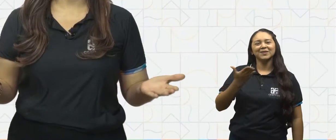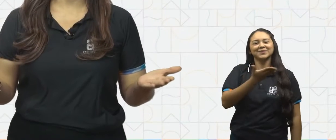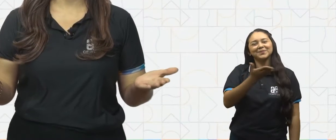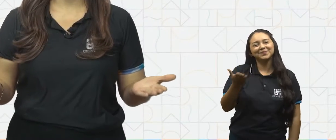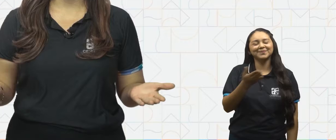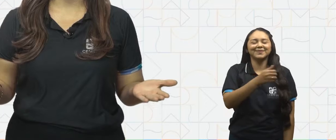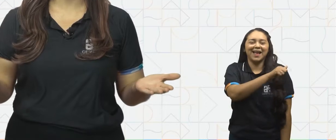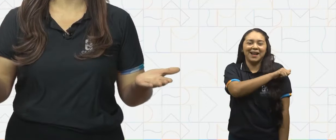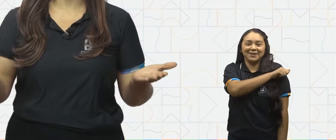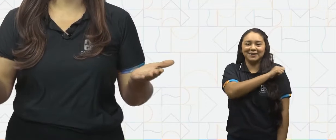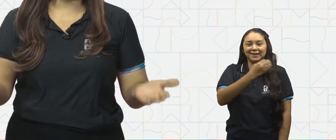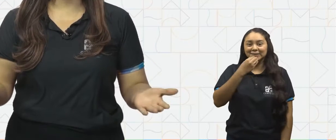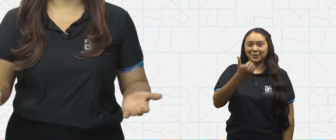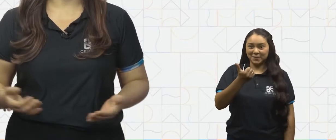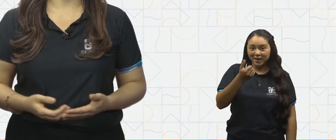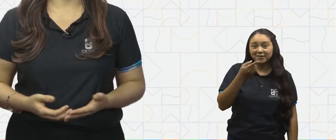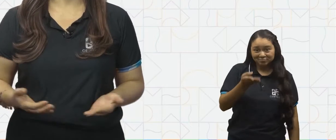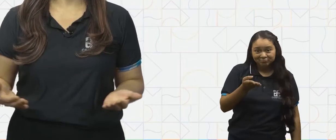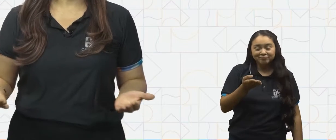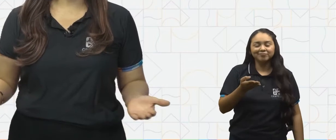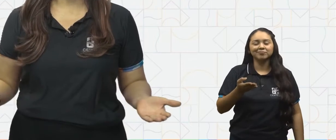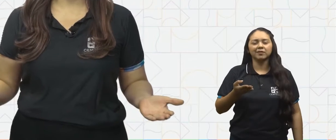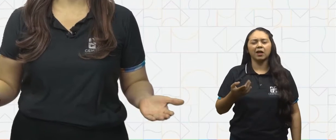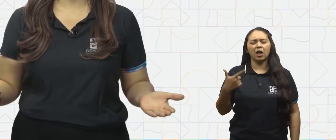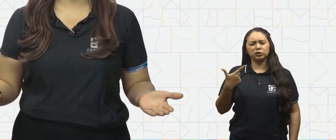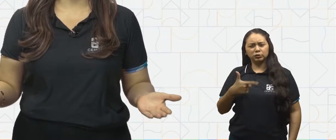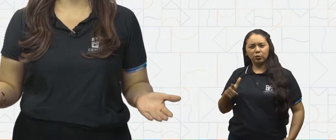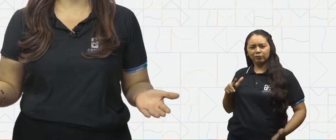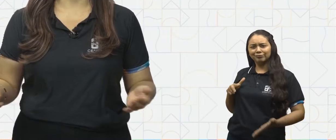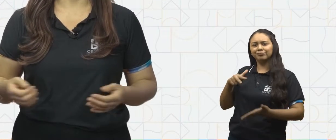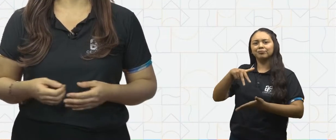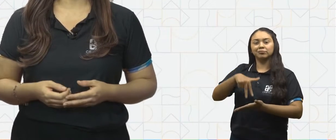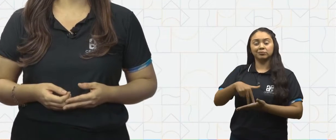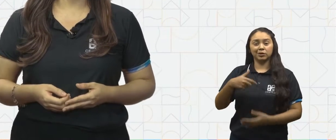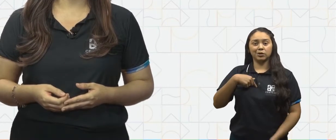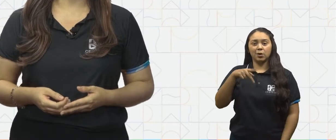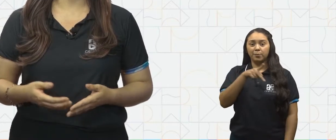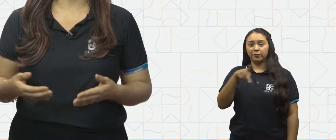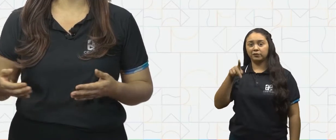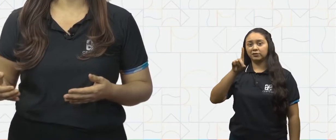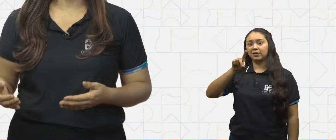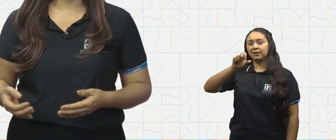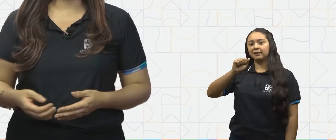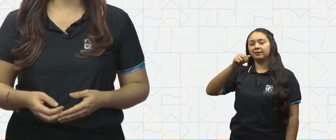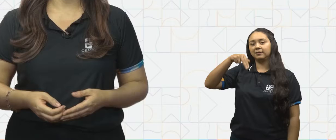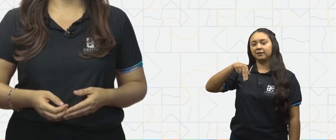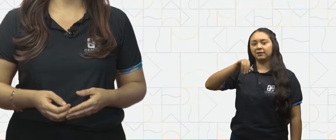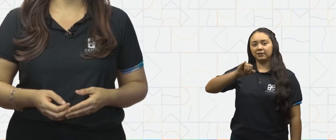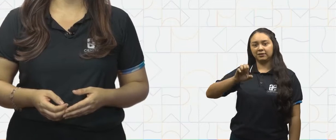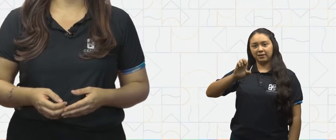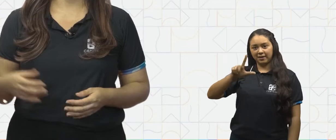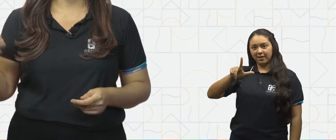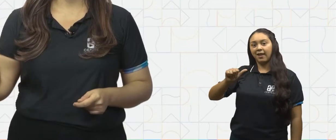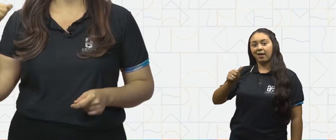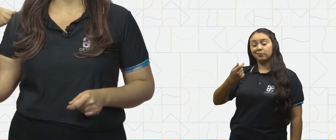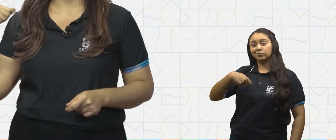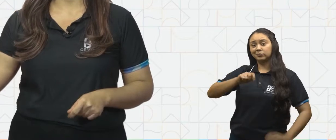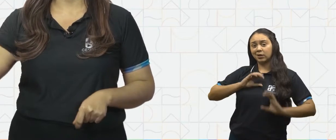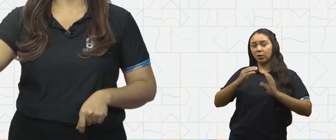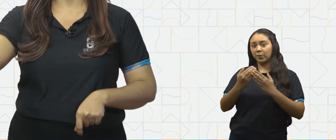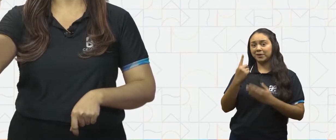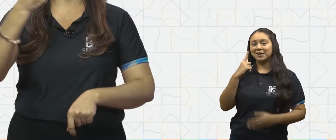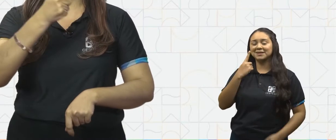Oi, oi, querido estudante, tudo bem com você? Novamente estou por aqui. Sou a professora Daniele Nunes.